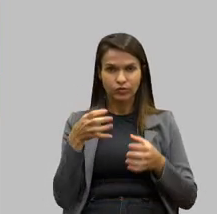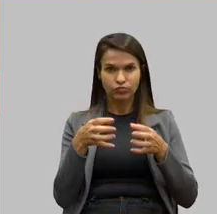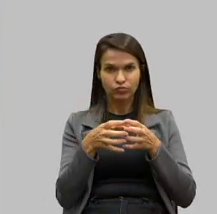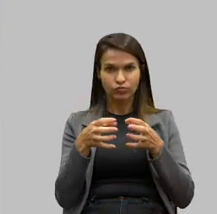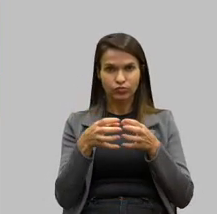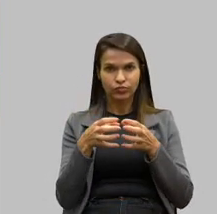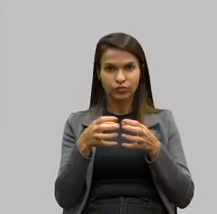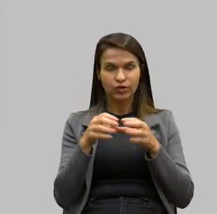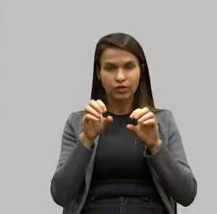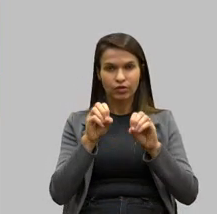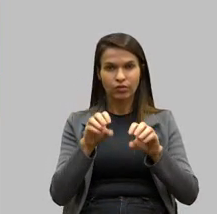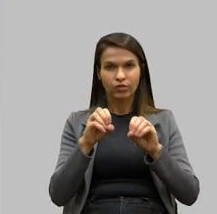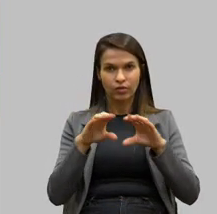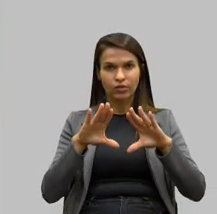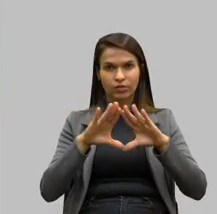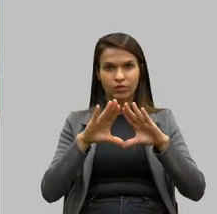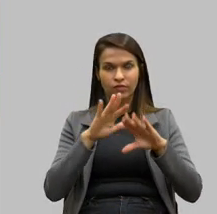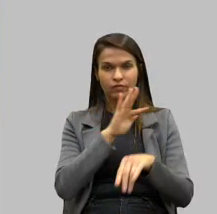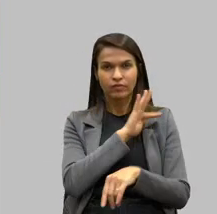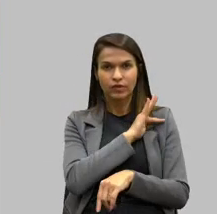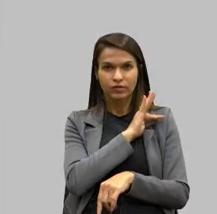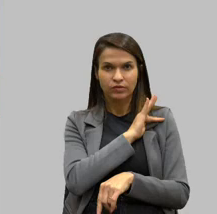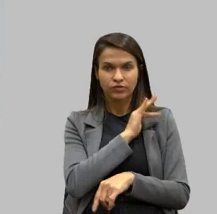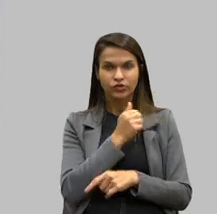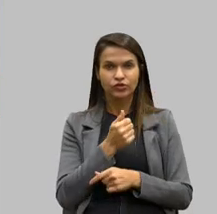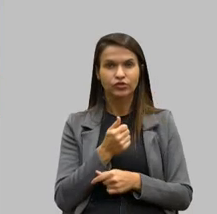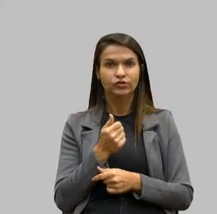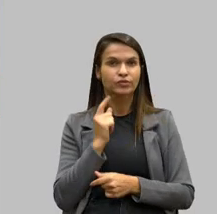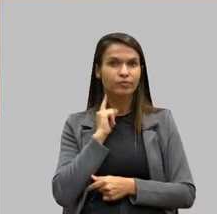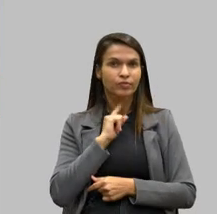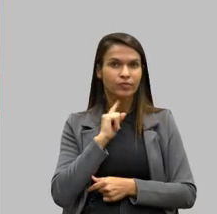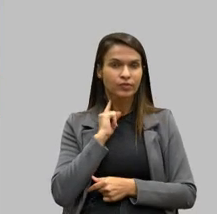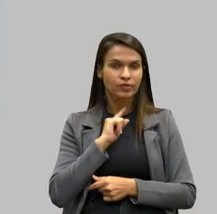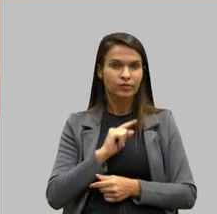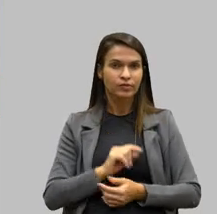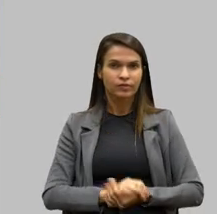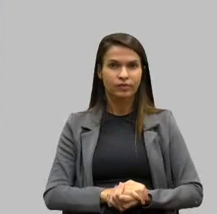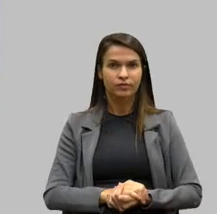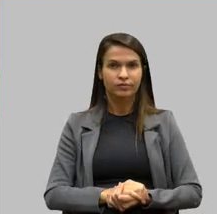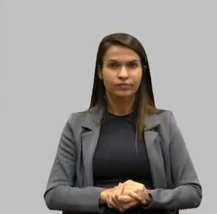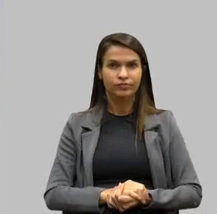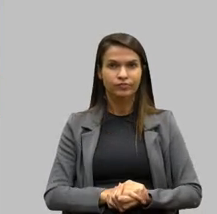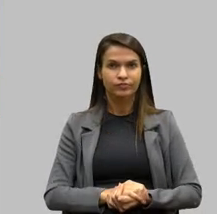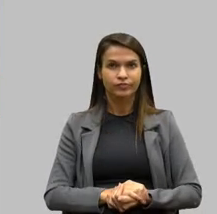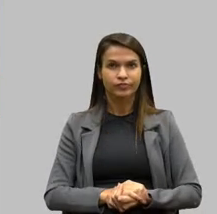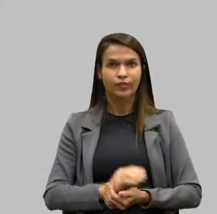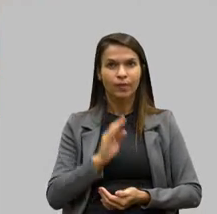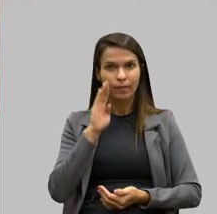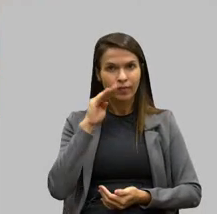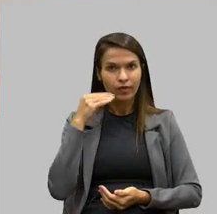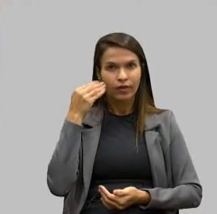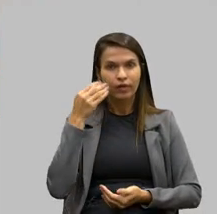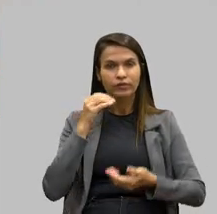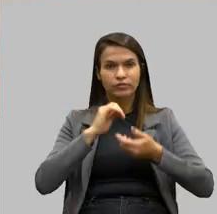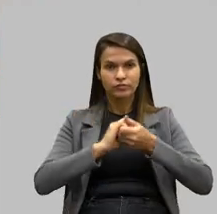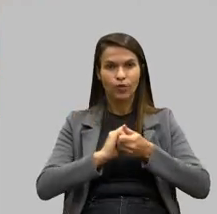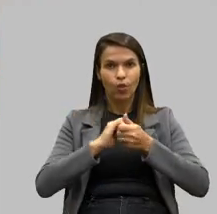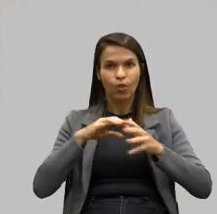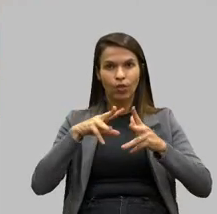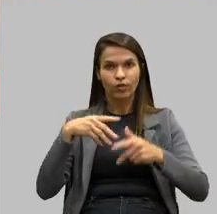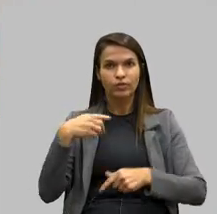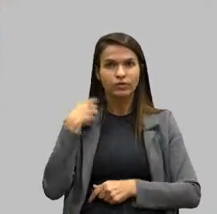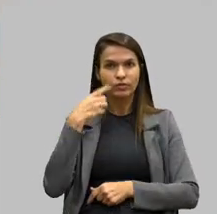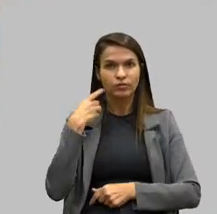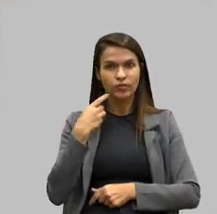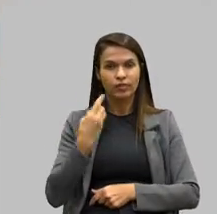Assembleia Legislativa de Minas. Quero, através da Beatriz, saudar todos os deputados presentes e